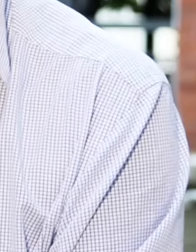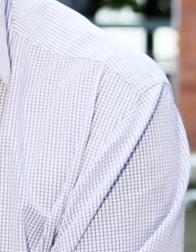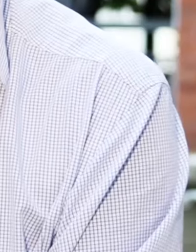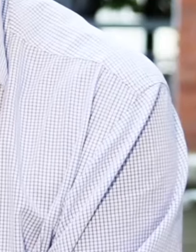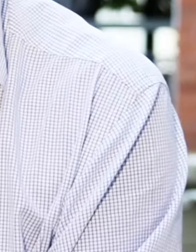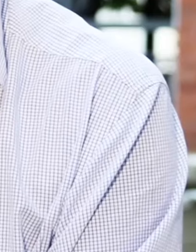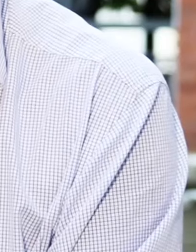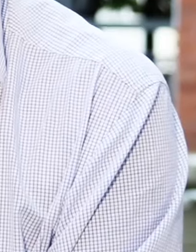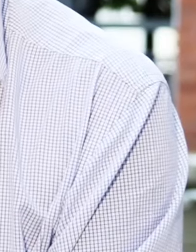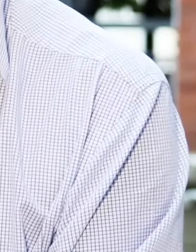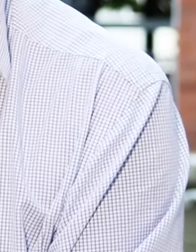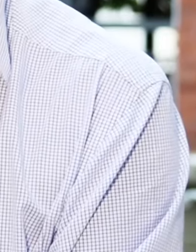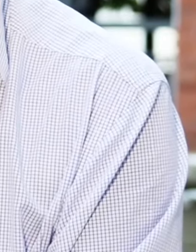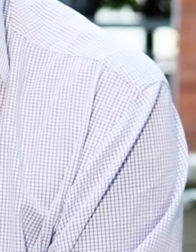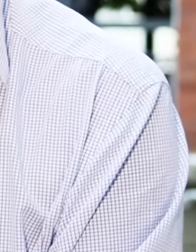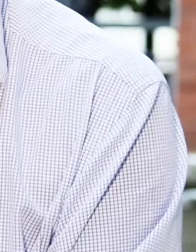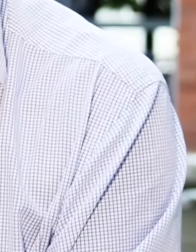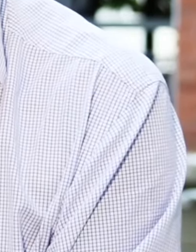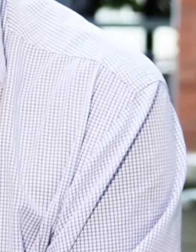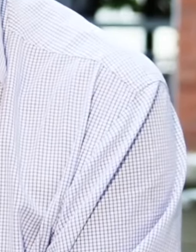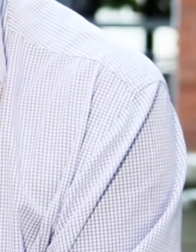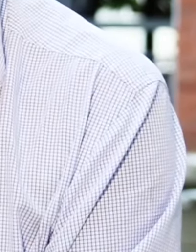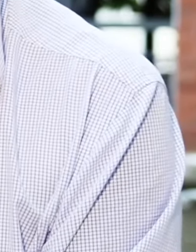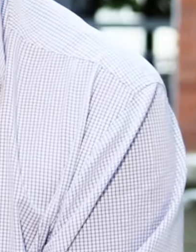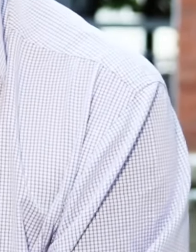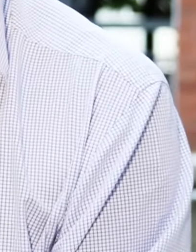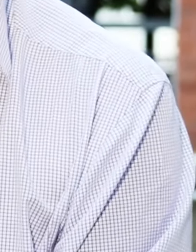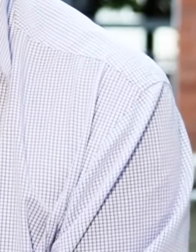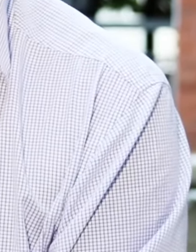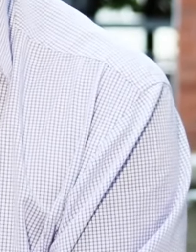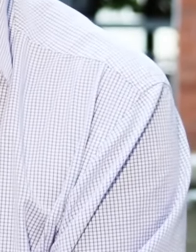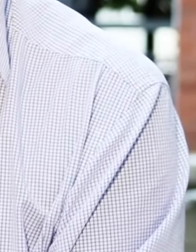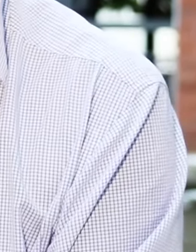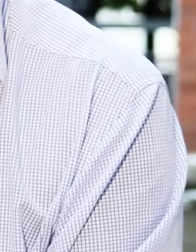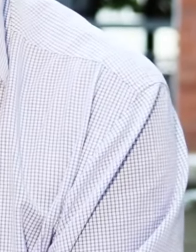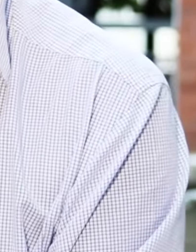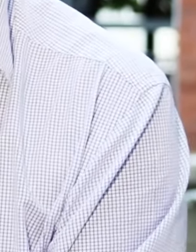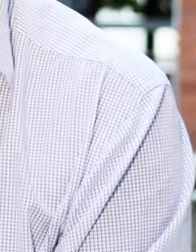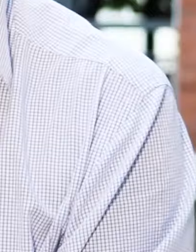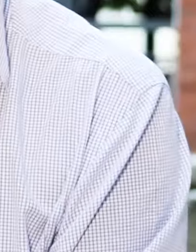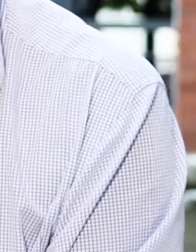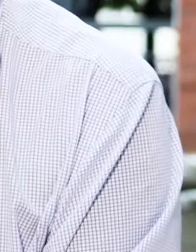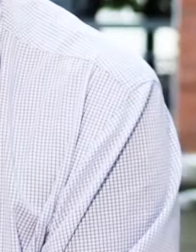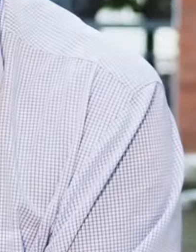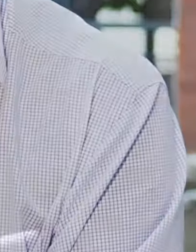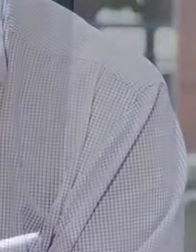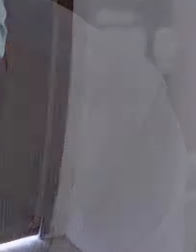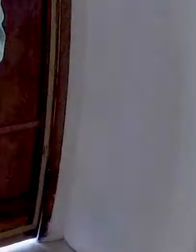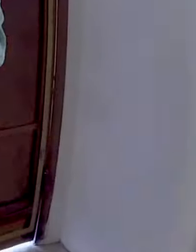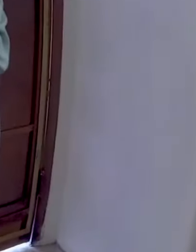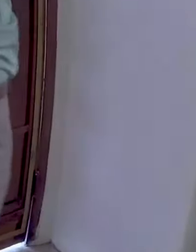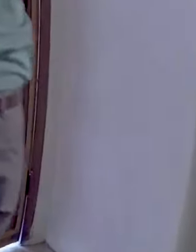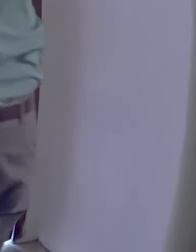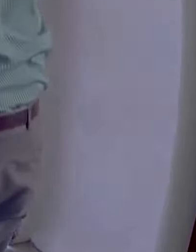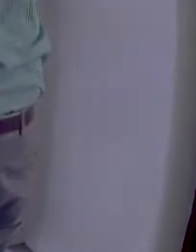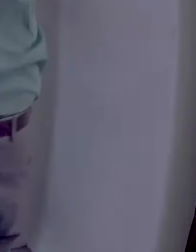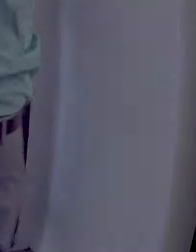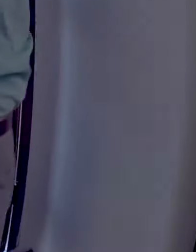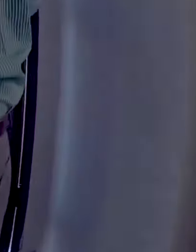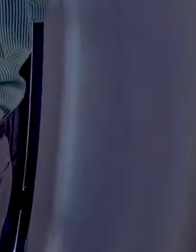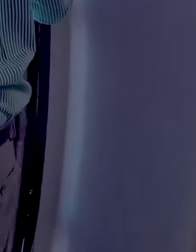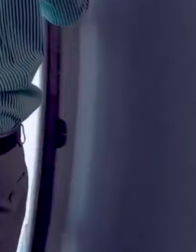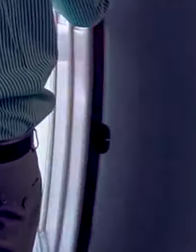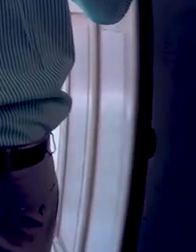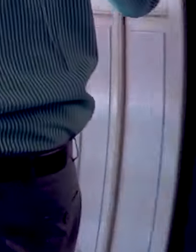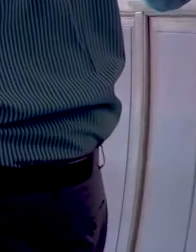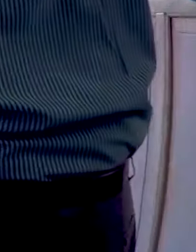Deus real, que se mostrou real na minha vida, que nos momentos mais difíceis não me abandonou. Há muitos anos, Luiz